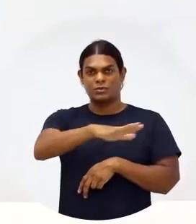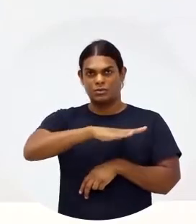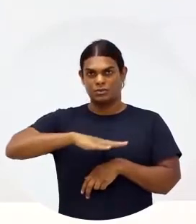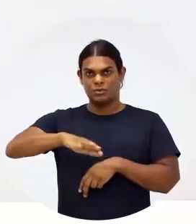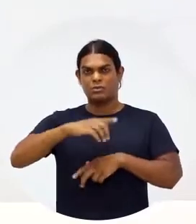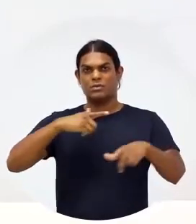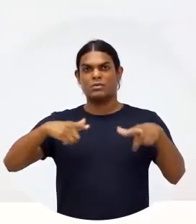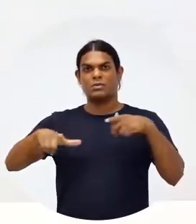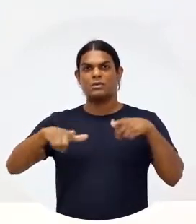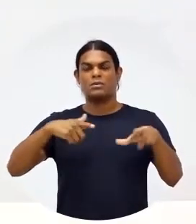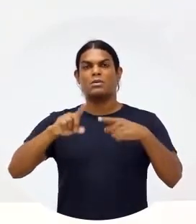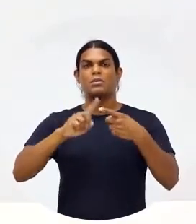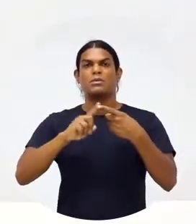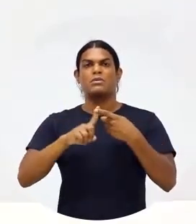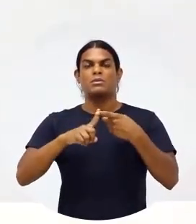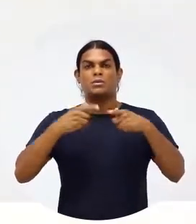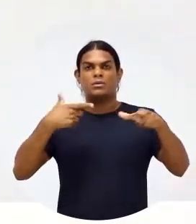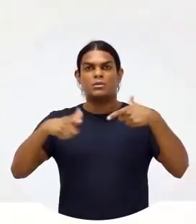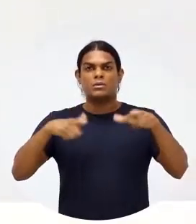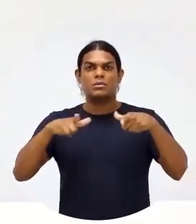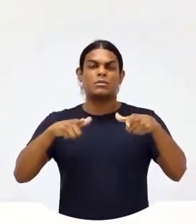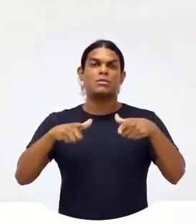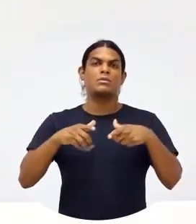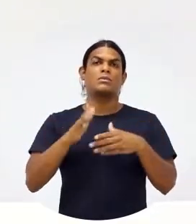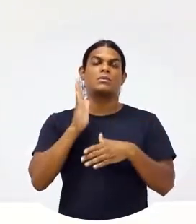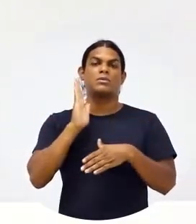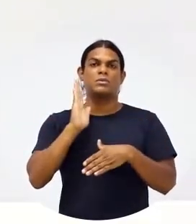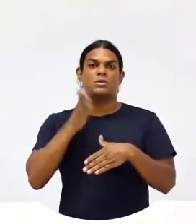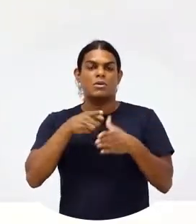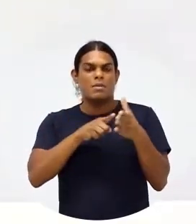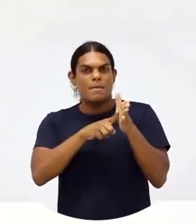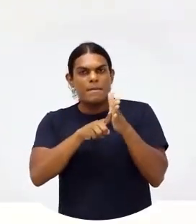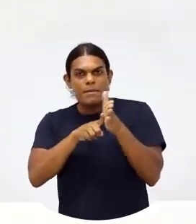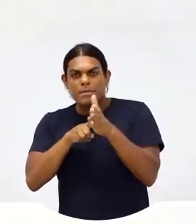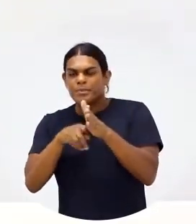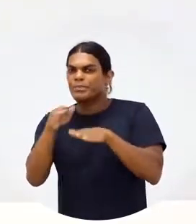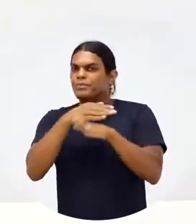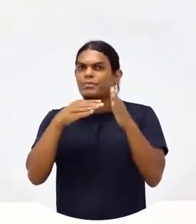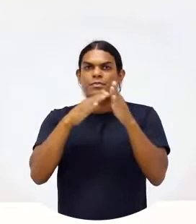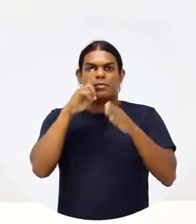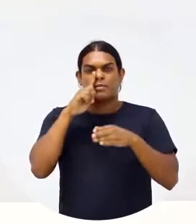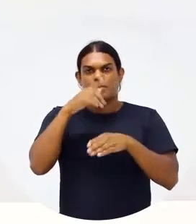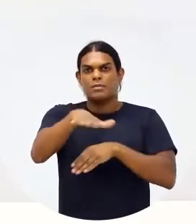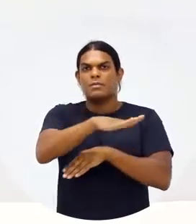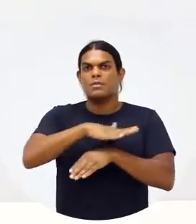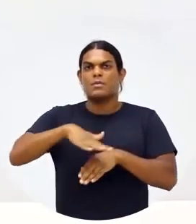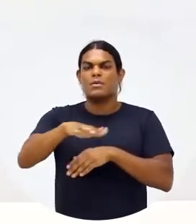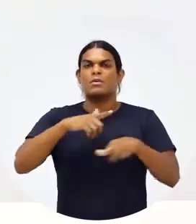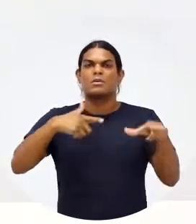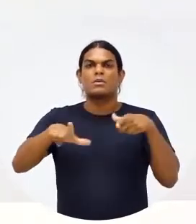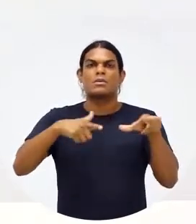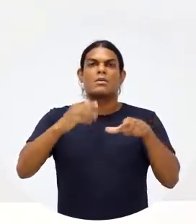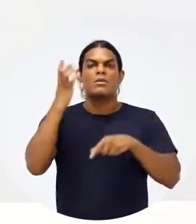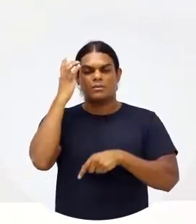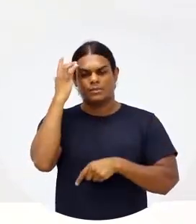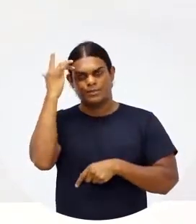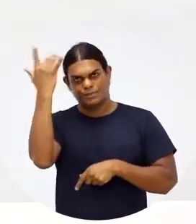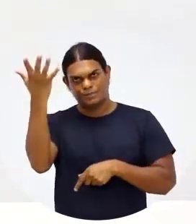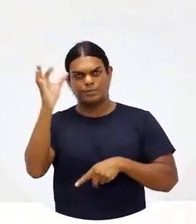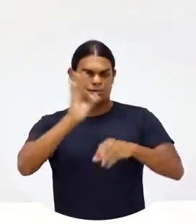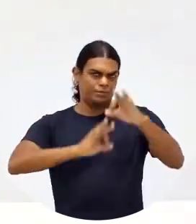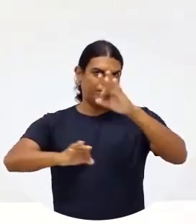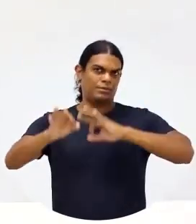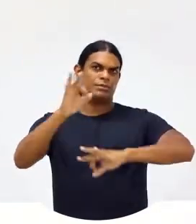de trabalho e o nosso trabalhador, e a gente já levantou todos os riscos do ambiente de trabalho, agora vai ficar muito mais fácil a